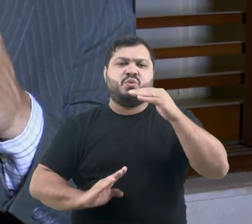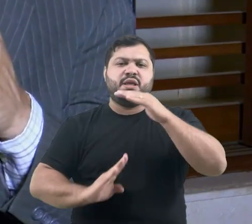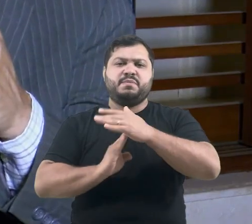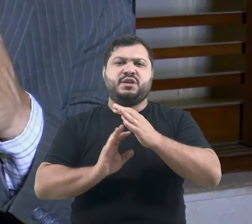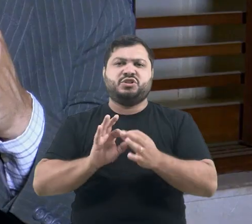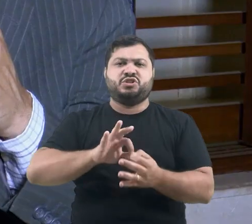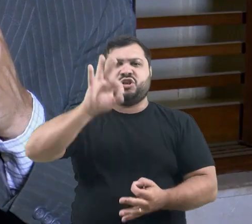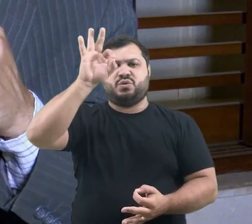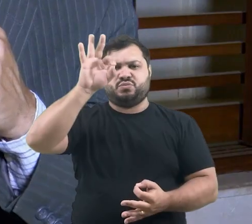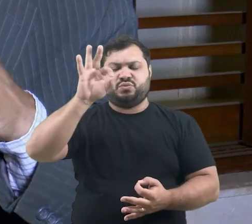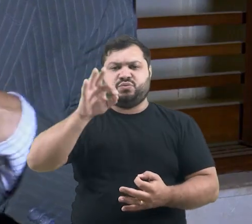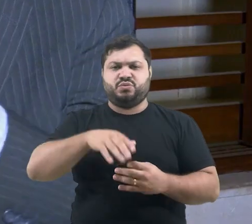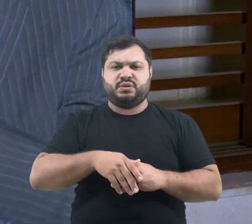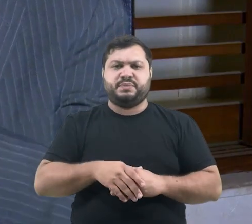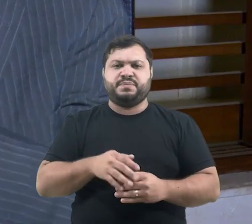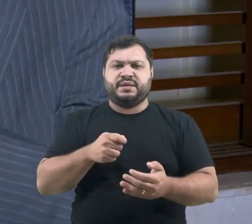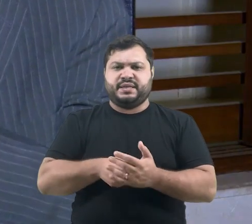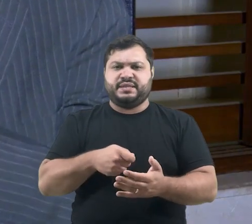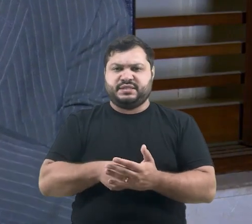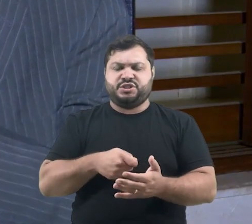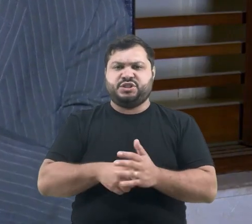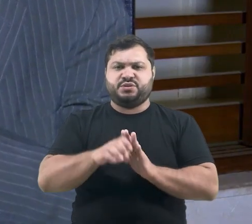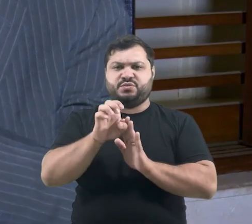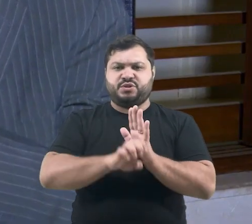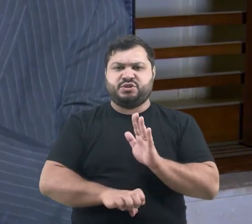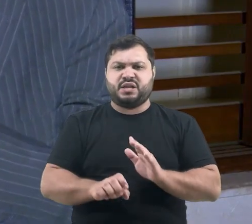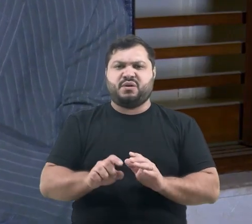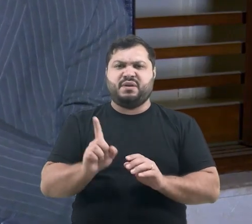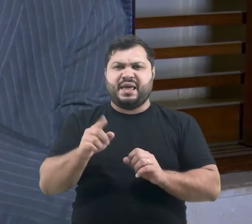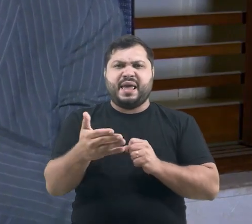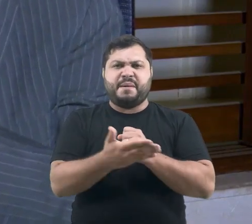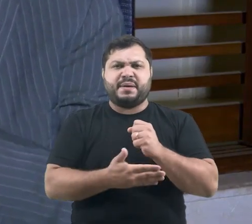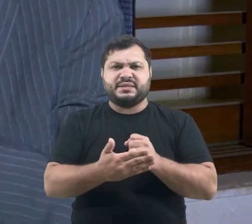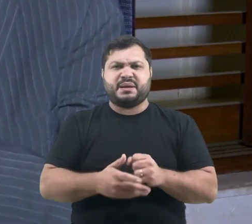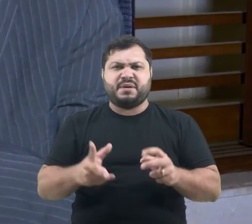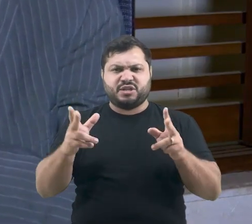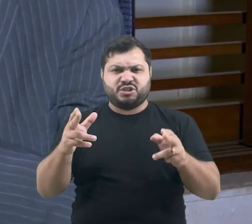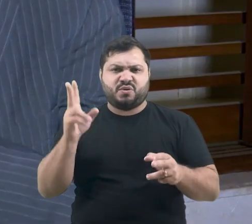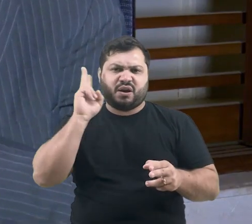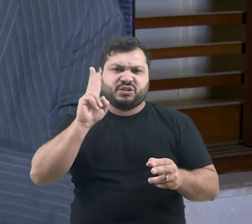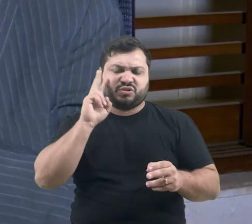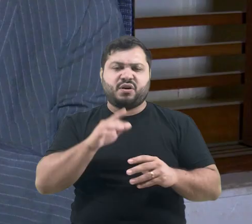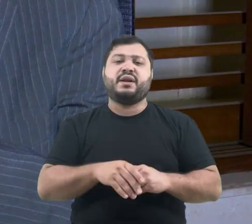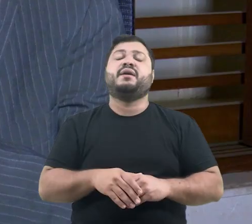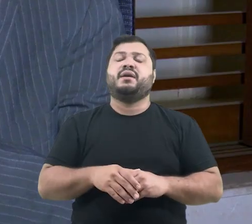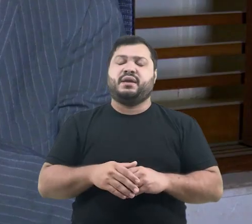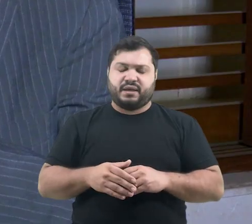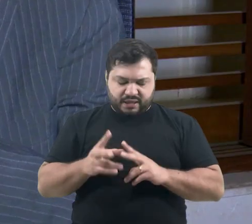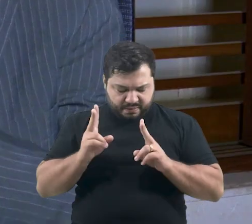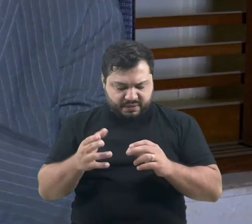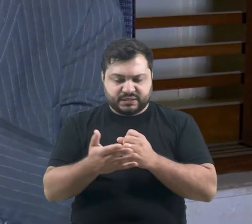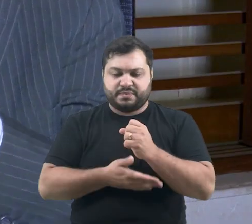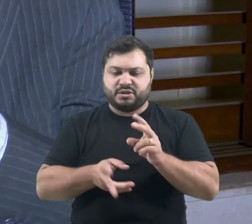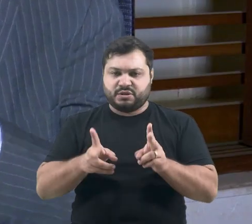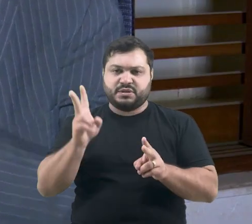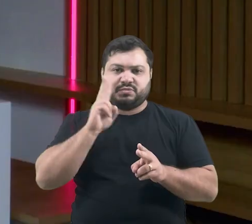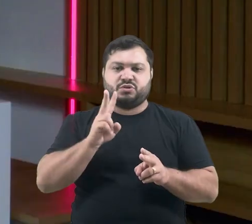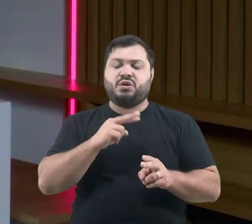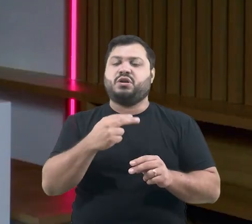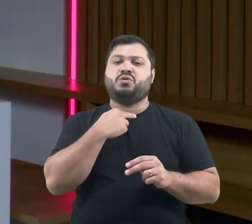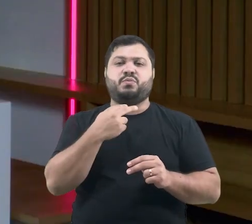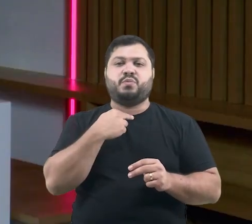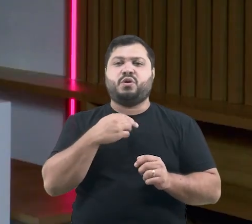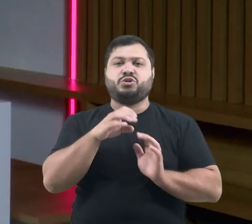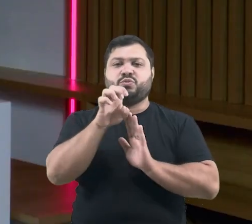o limite de altura exigido ali no edital. É basicamente a mesma história? É basicamente a mesma história.